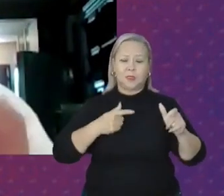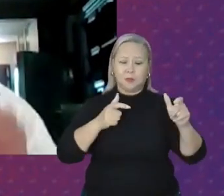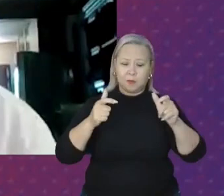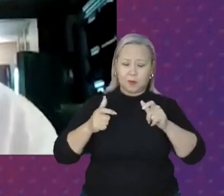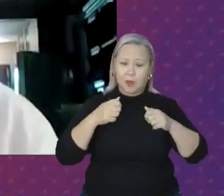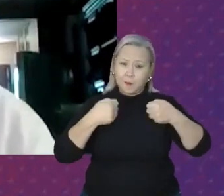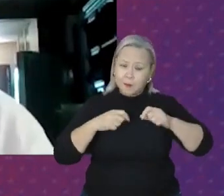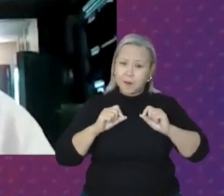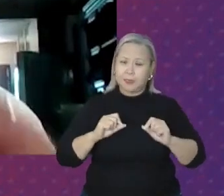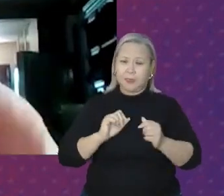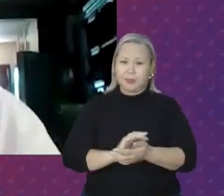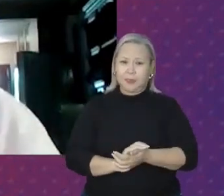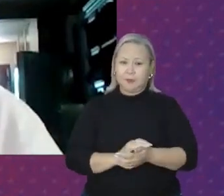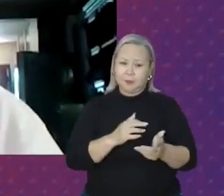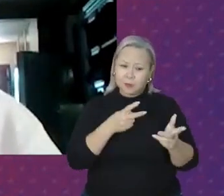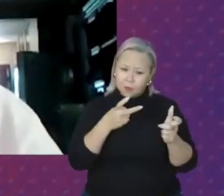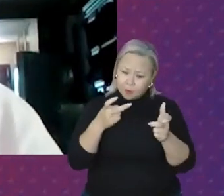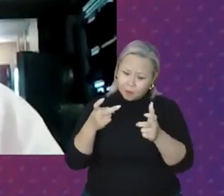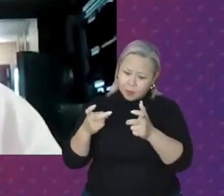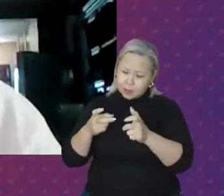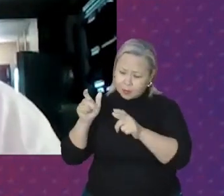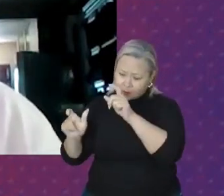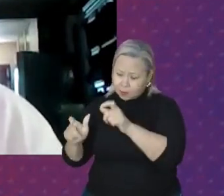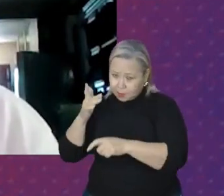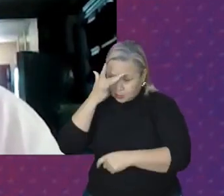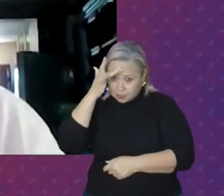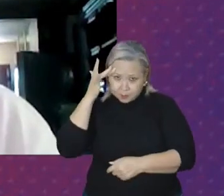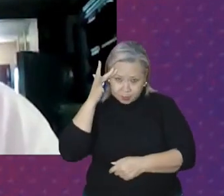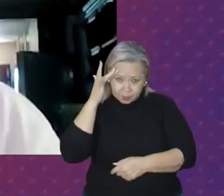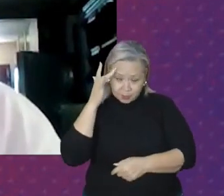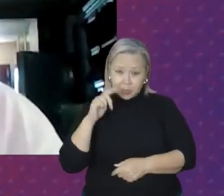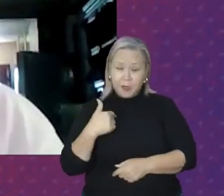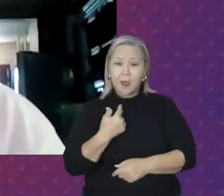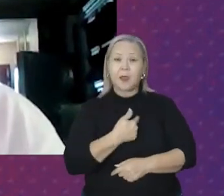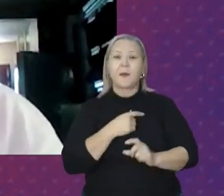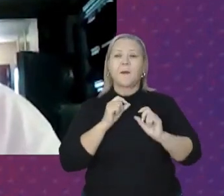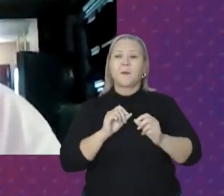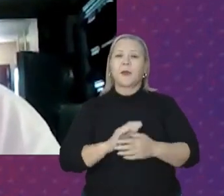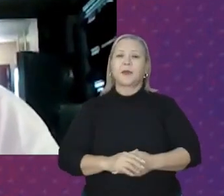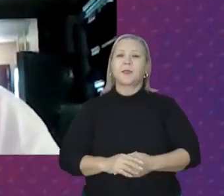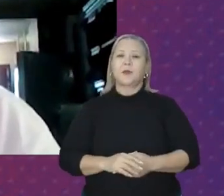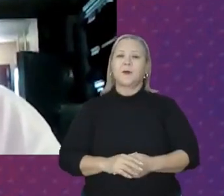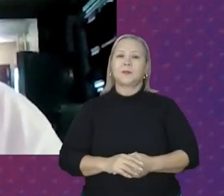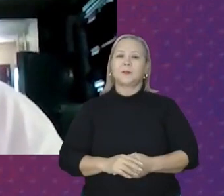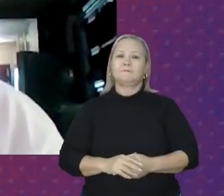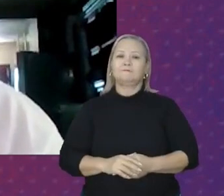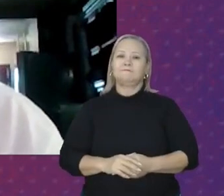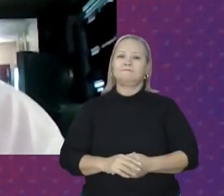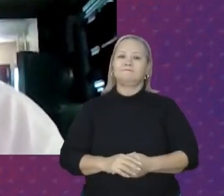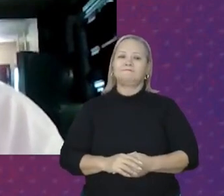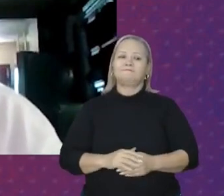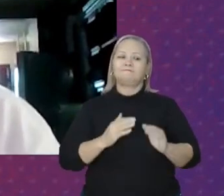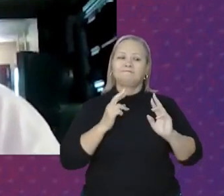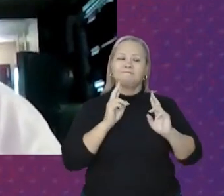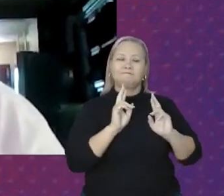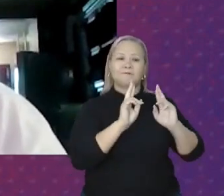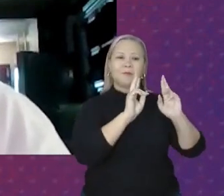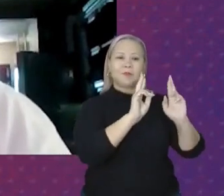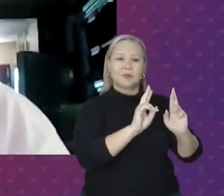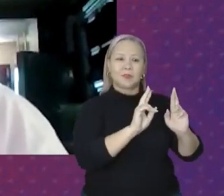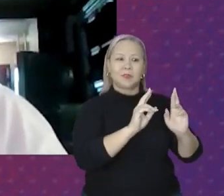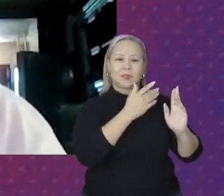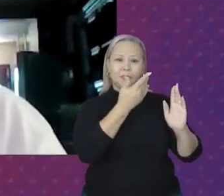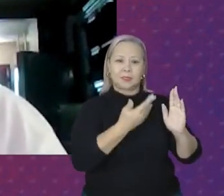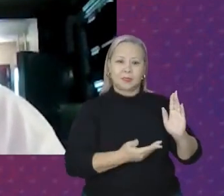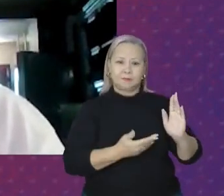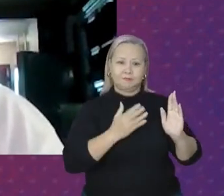olhar atento, afetuoso, para que a nossa realidade seja transformada e a gente possa ter um futuro